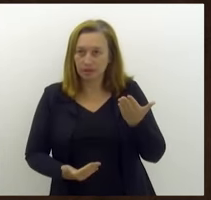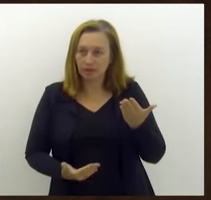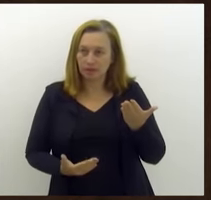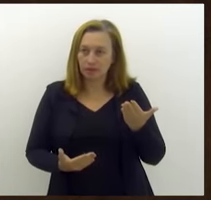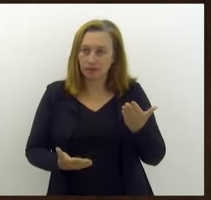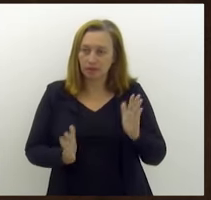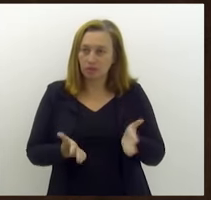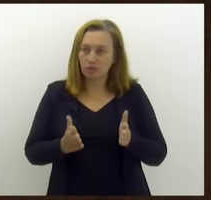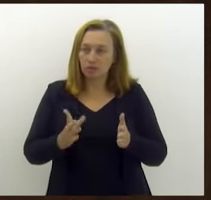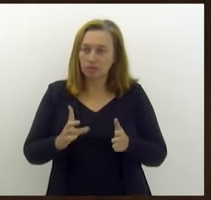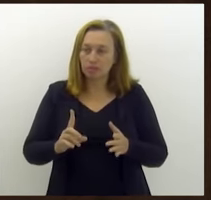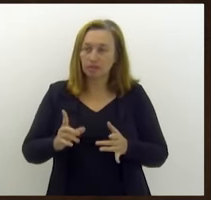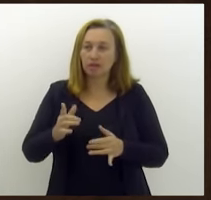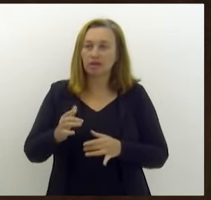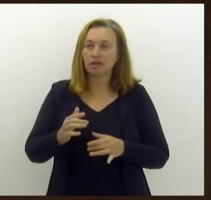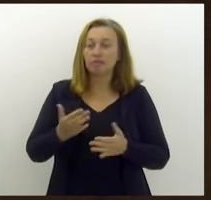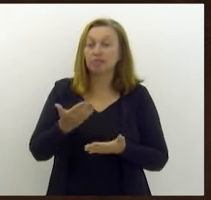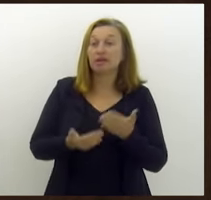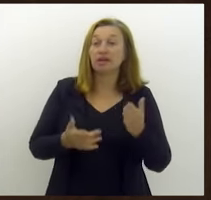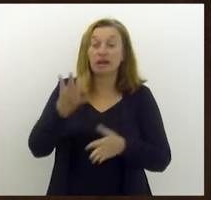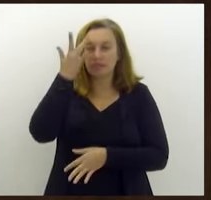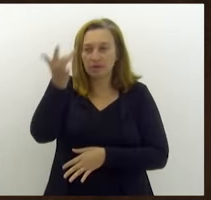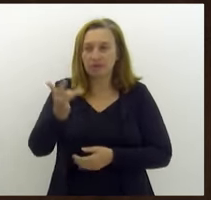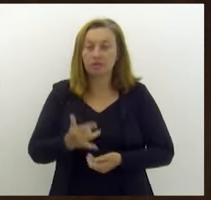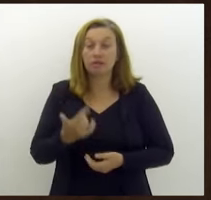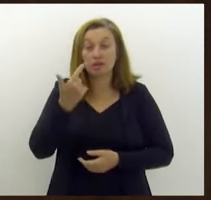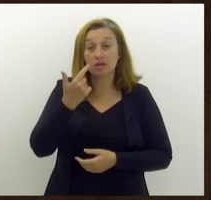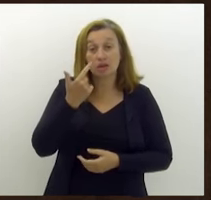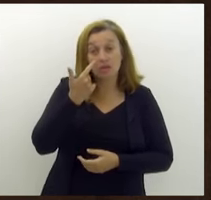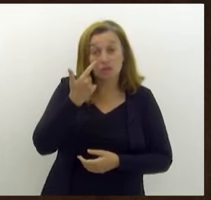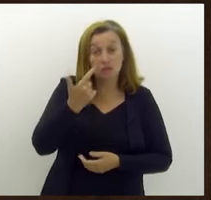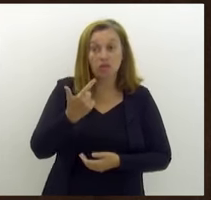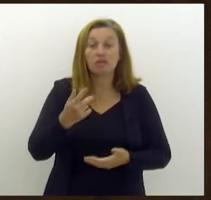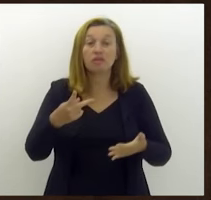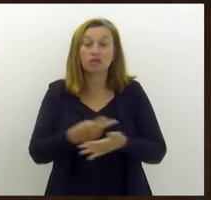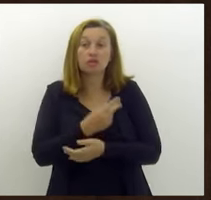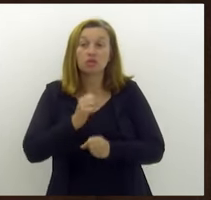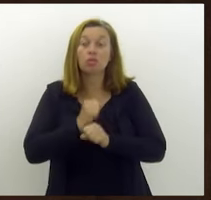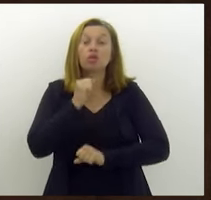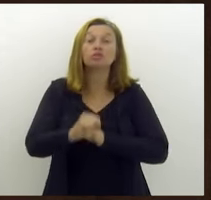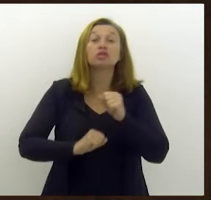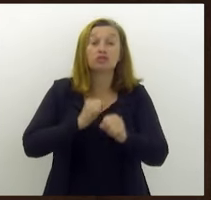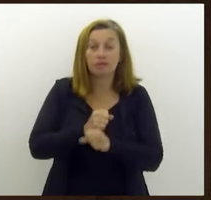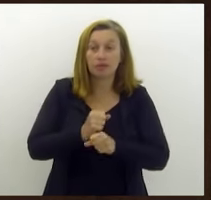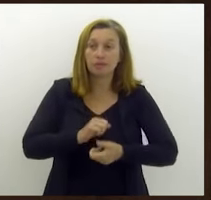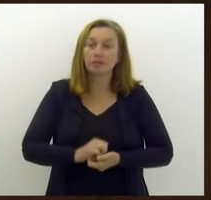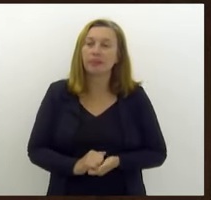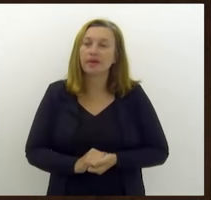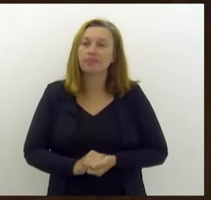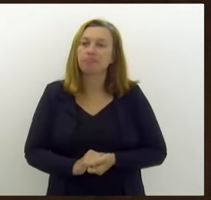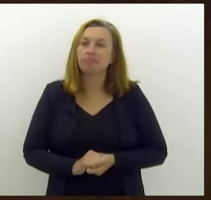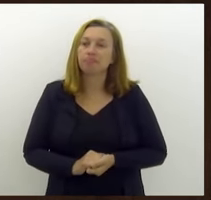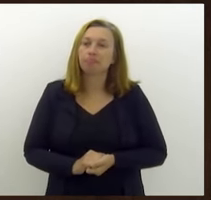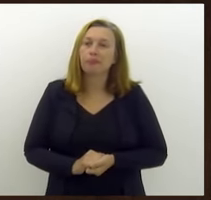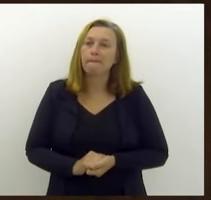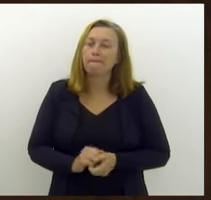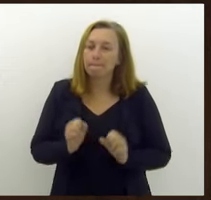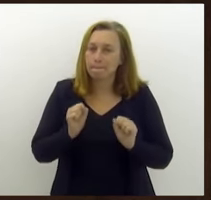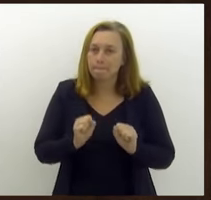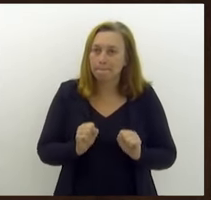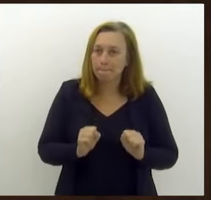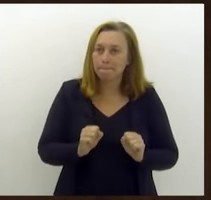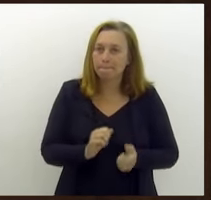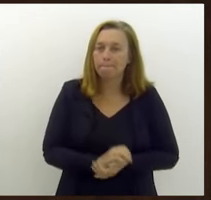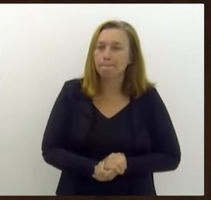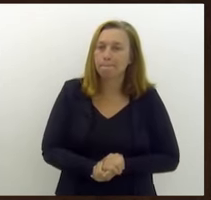qum 11 então assim eu quero ver qual vai ser a saída do ano que vem pra gente poder né cobrir